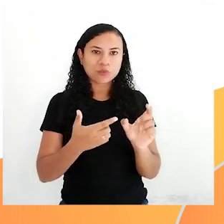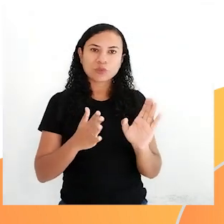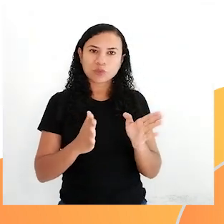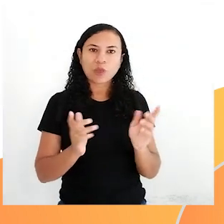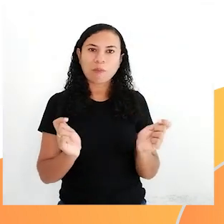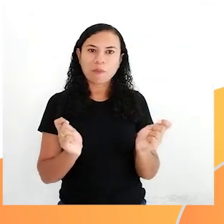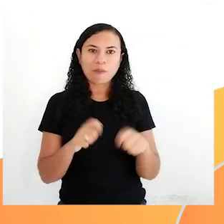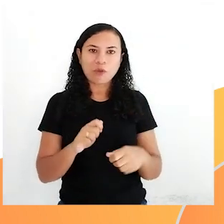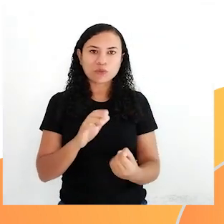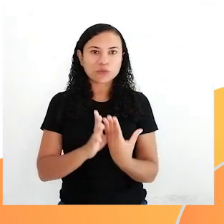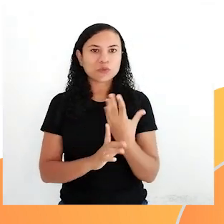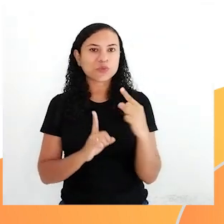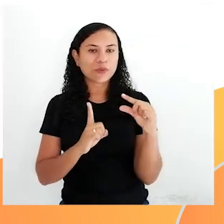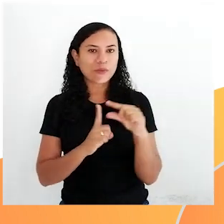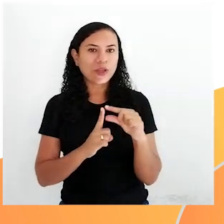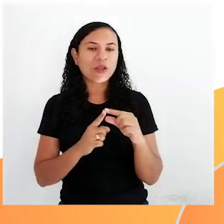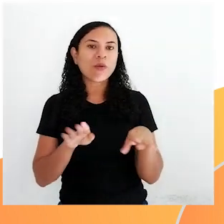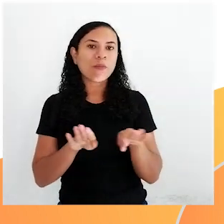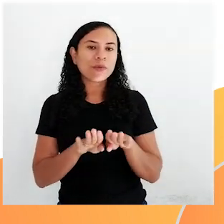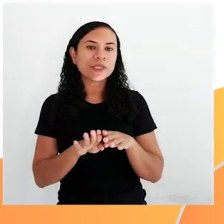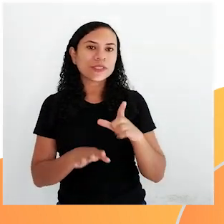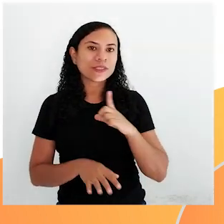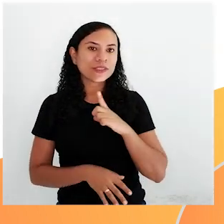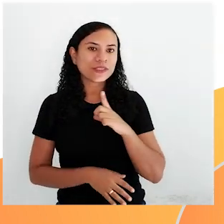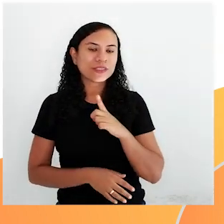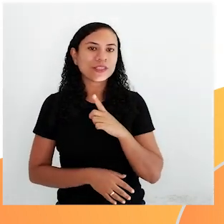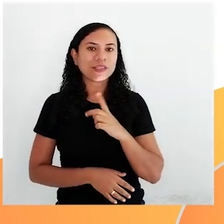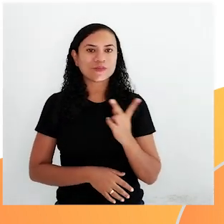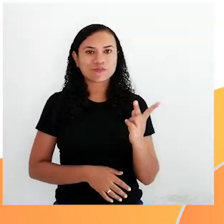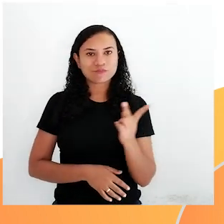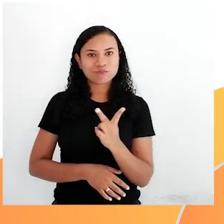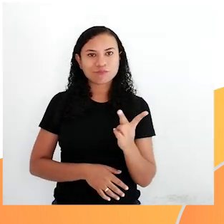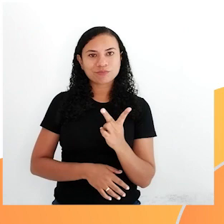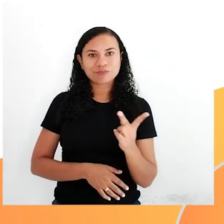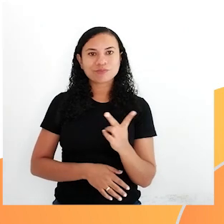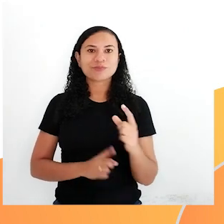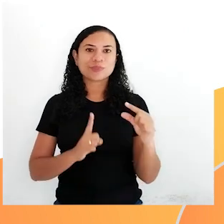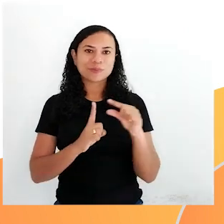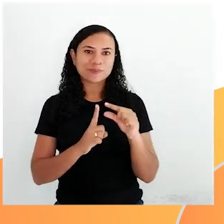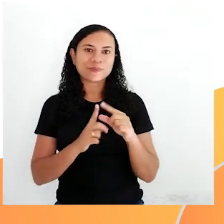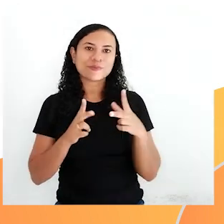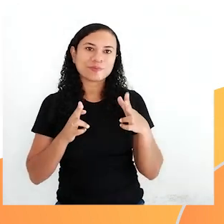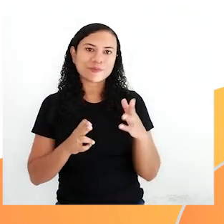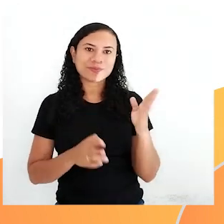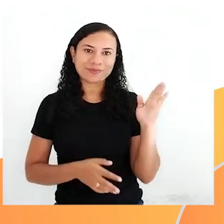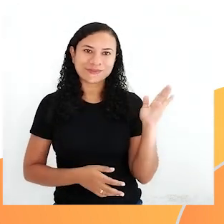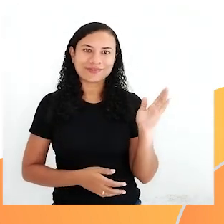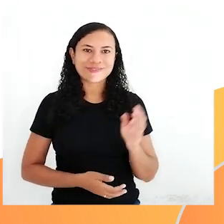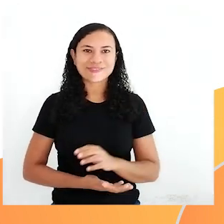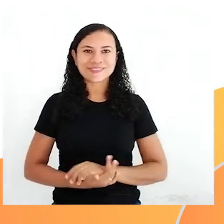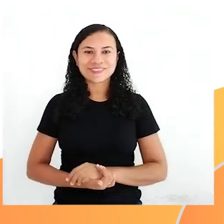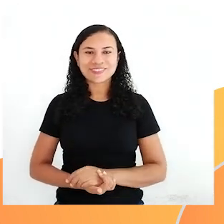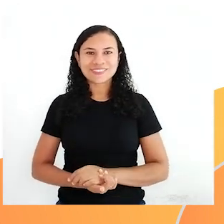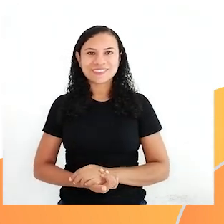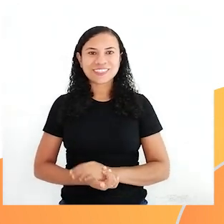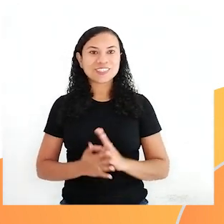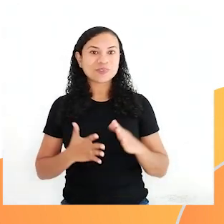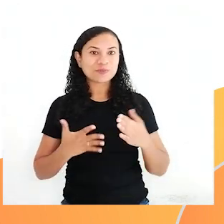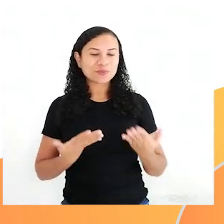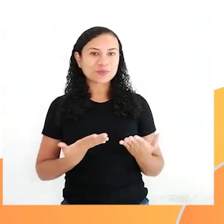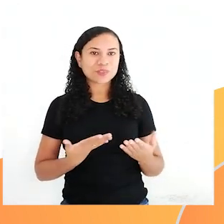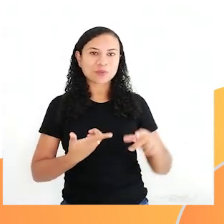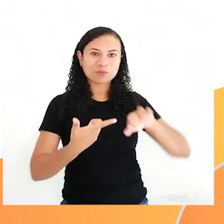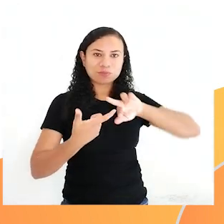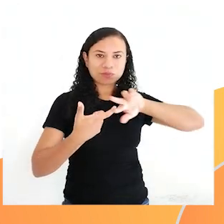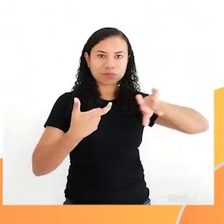em nossa língua existem tanto a palavra desleal quanto lealdade. Então, na derivação prefixal